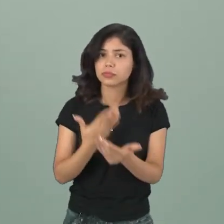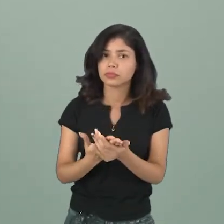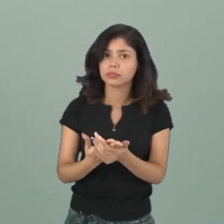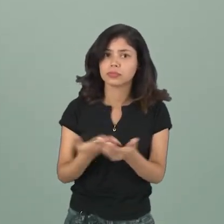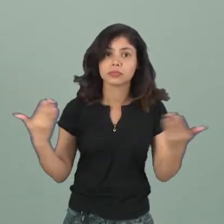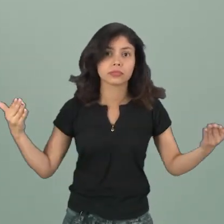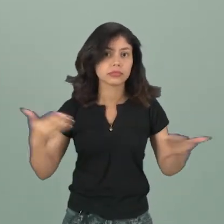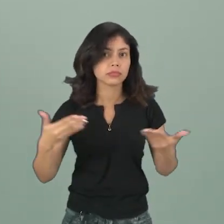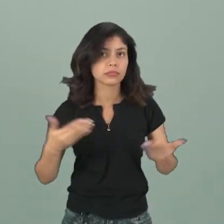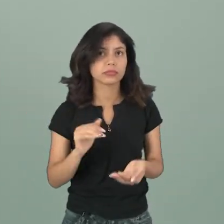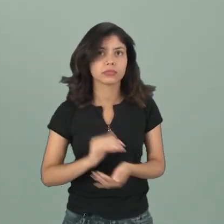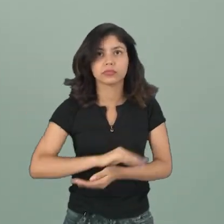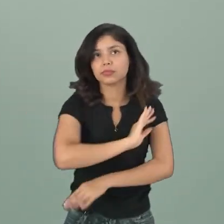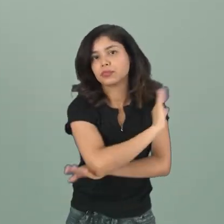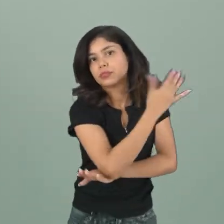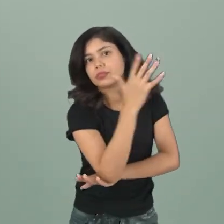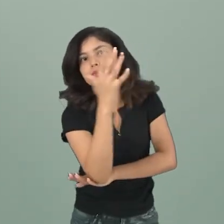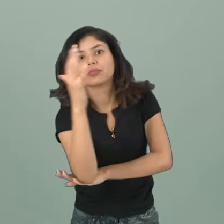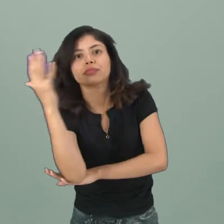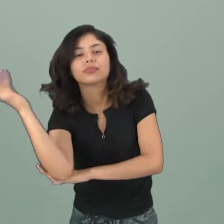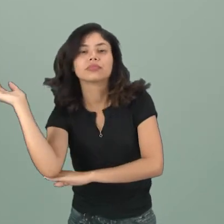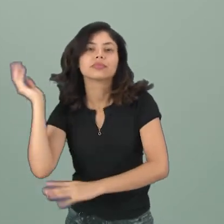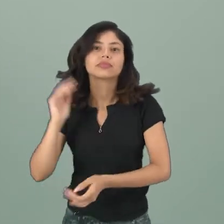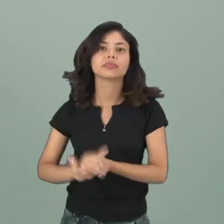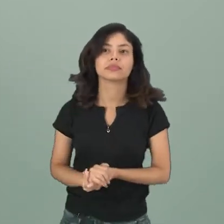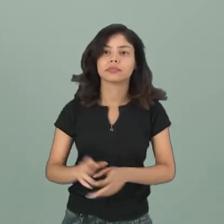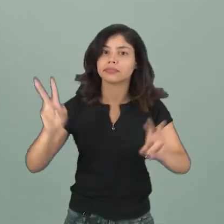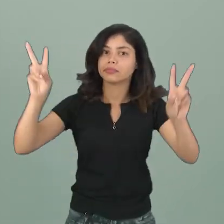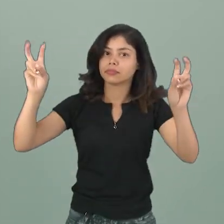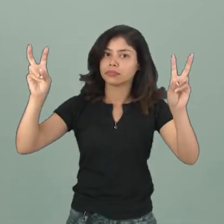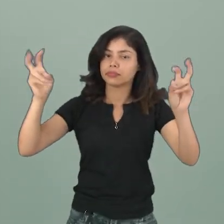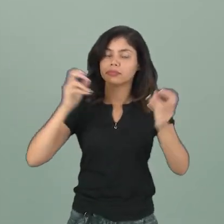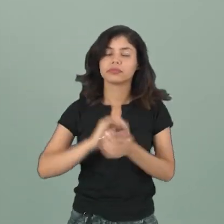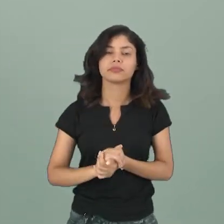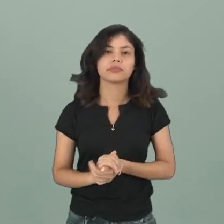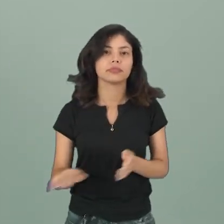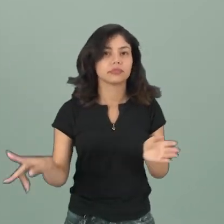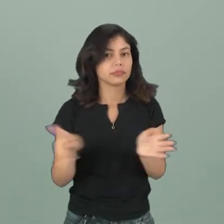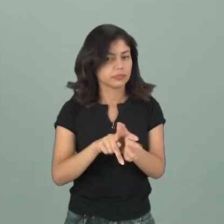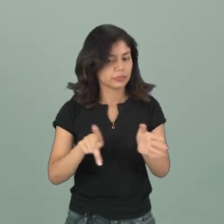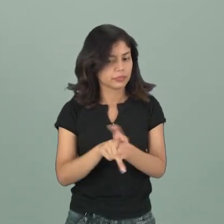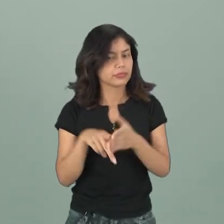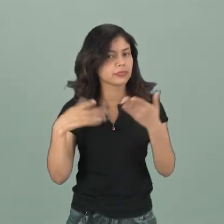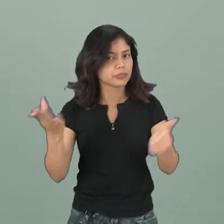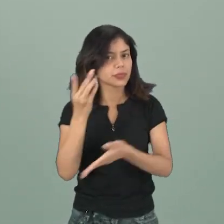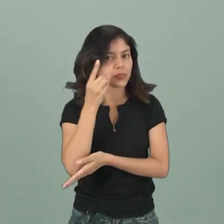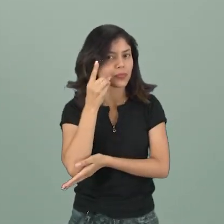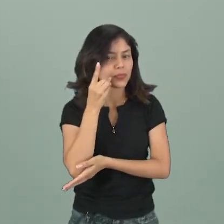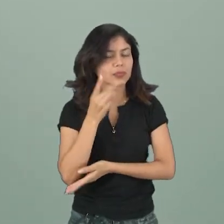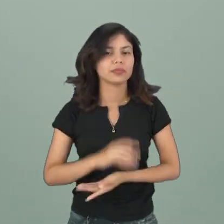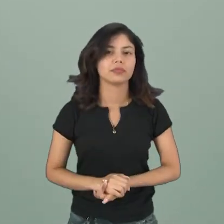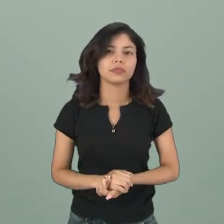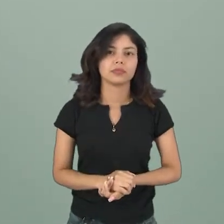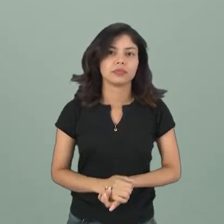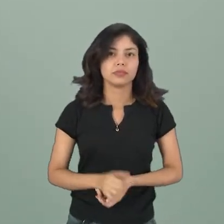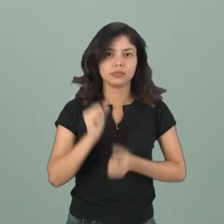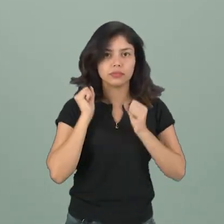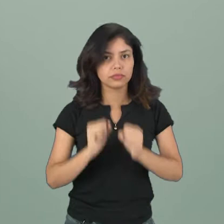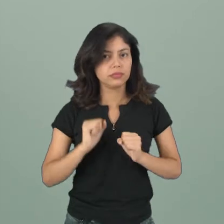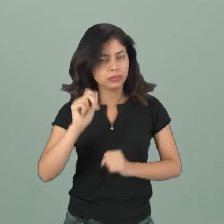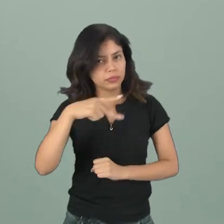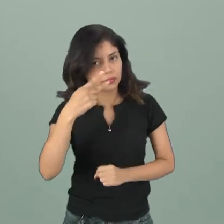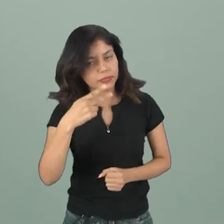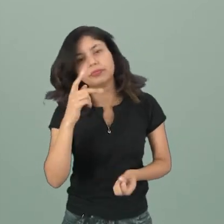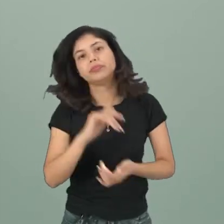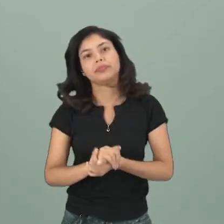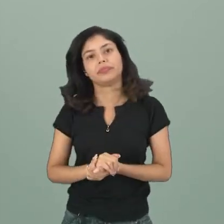é paisagem. É um assunto que tem tudo a ver com o nosso dia a dia. Posso dizer que